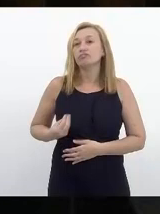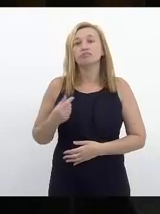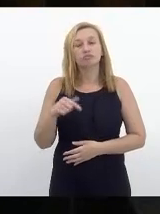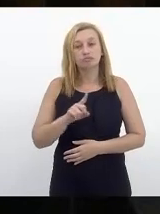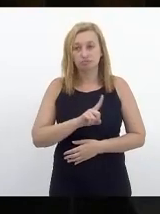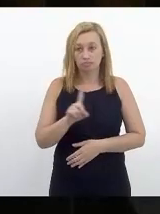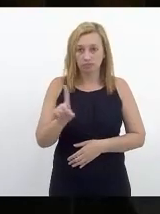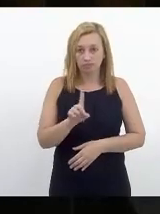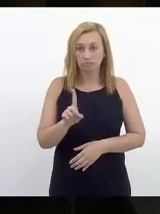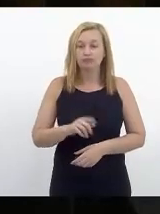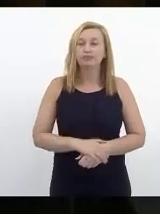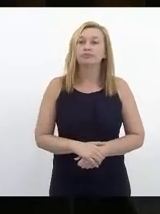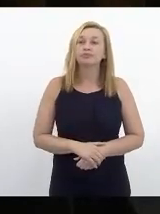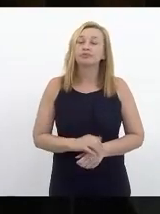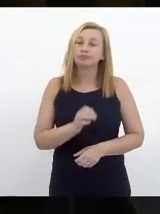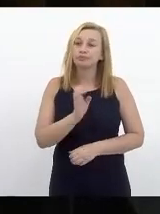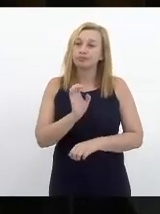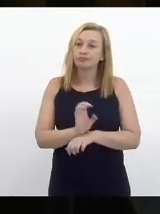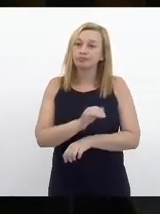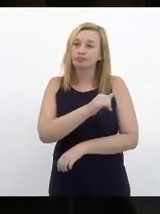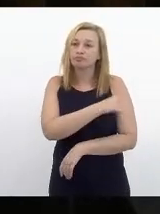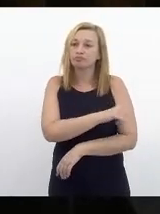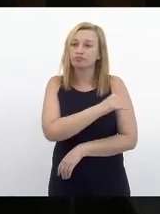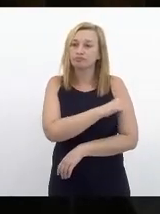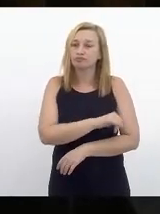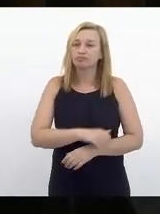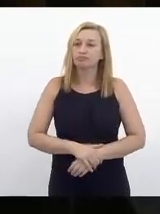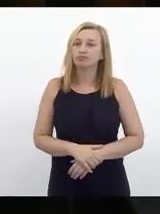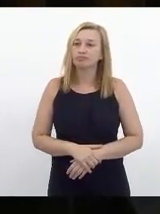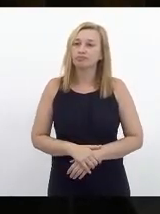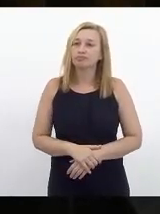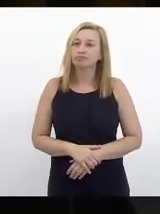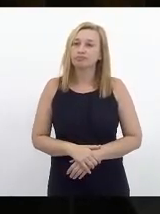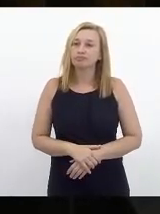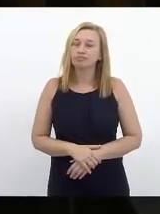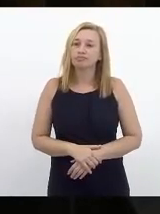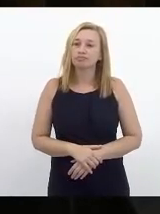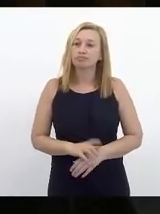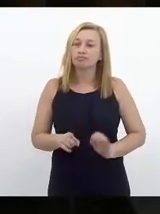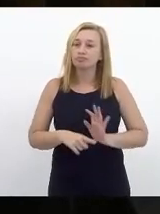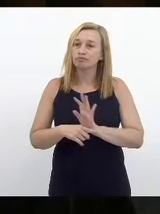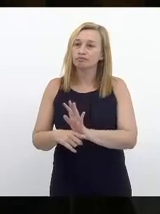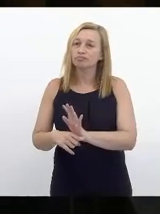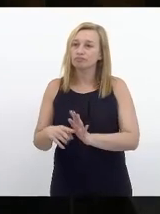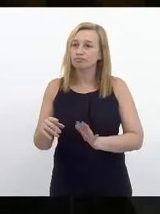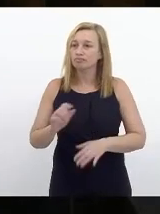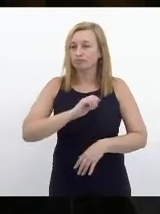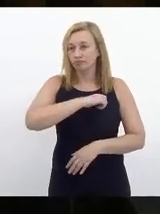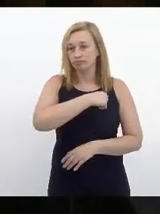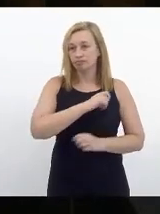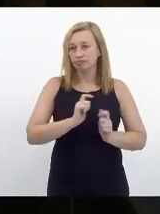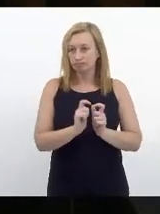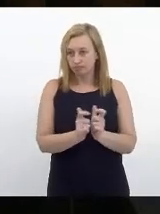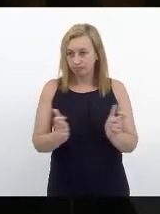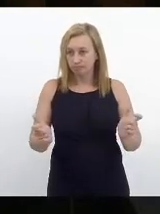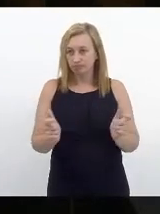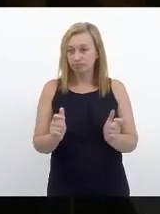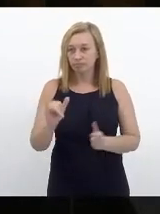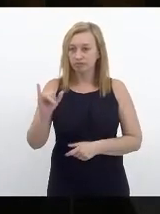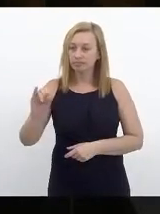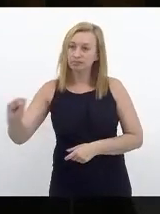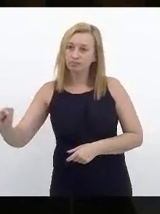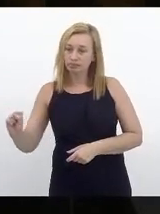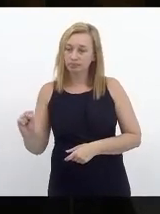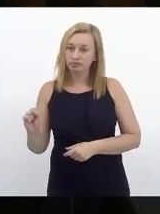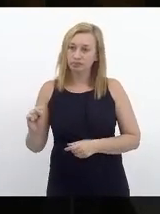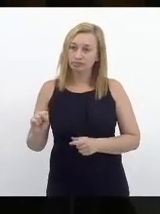época, o Estado do Rio de Janeiro deu um benefício fiscal imenso para a Nissan se